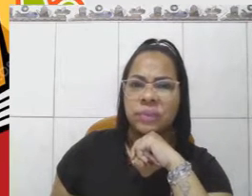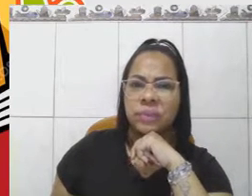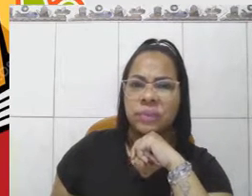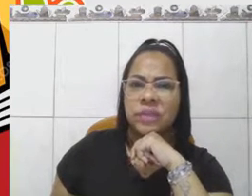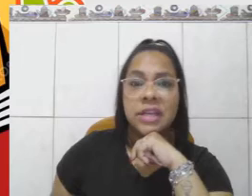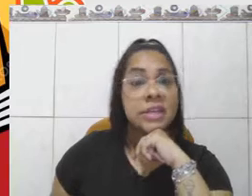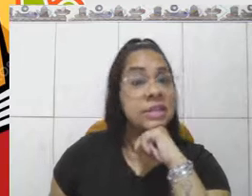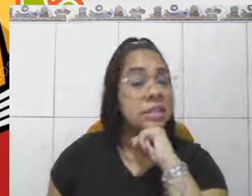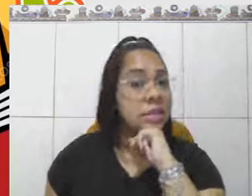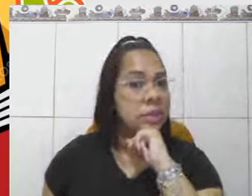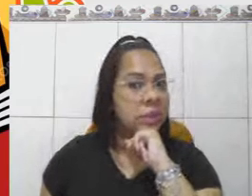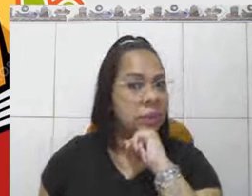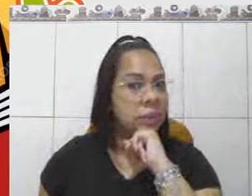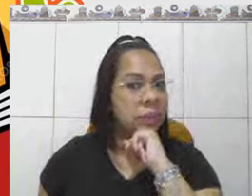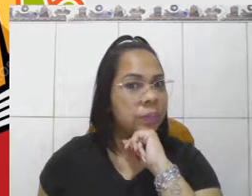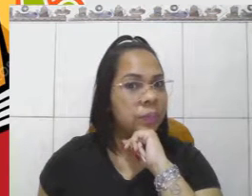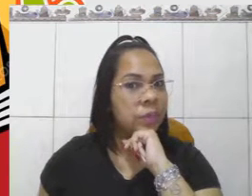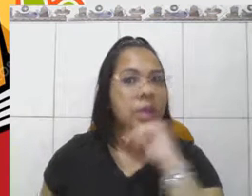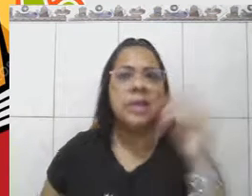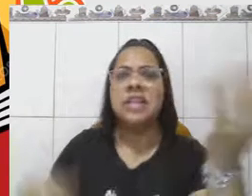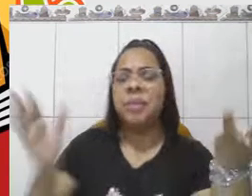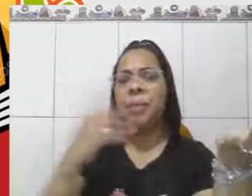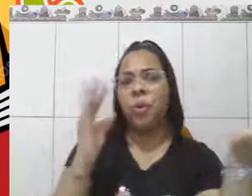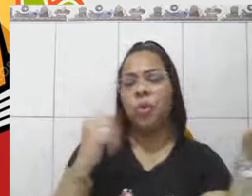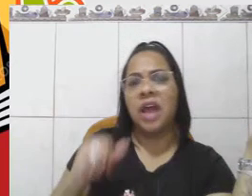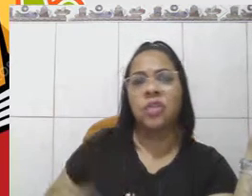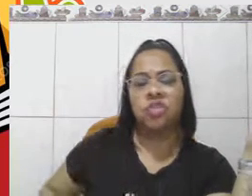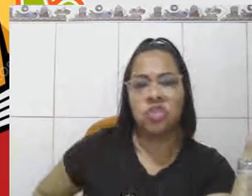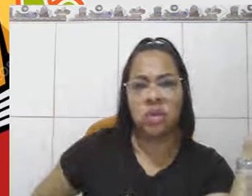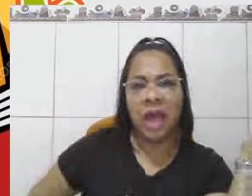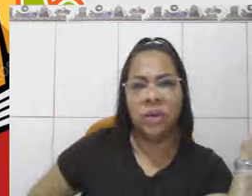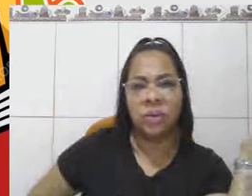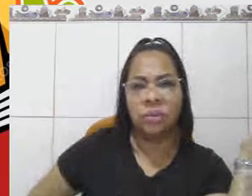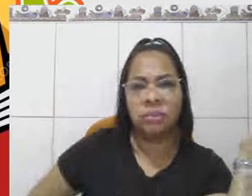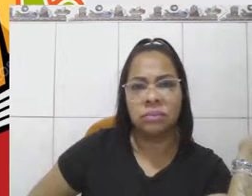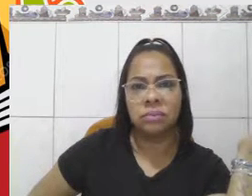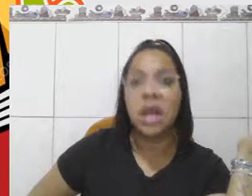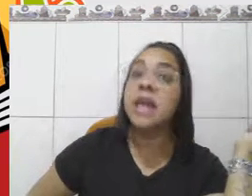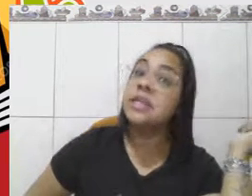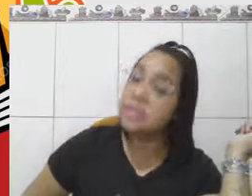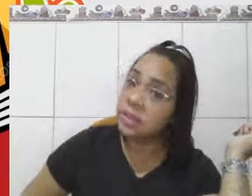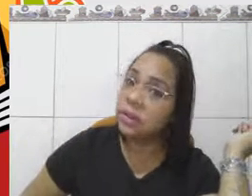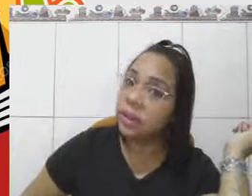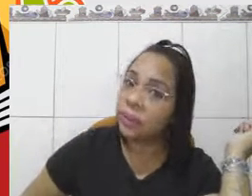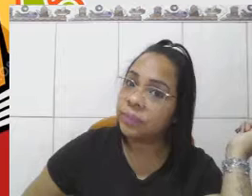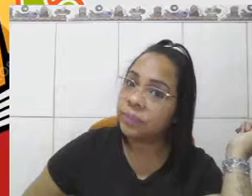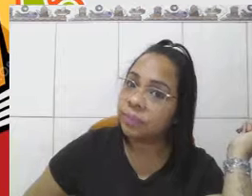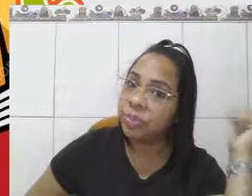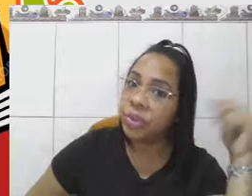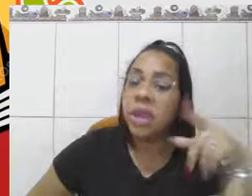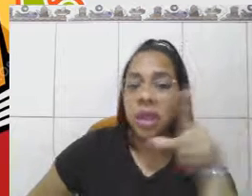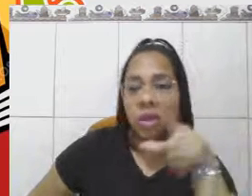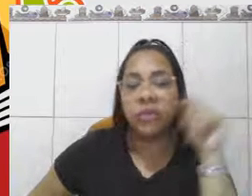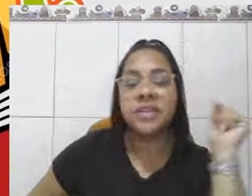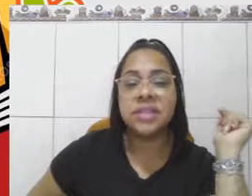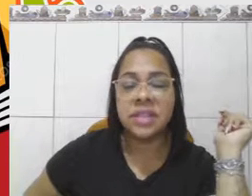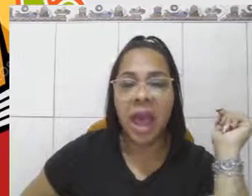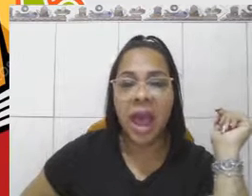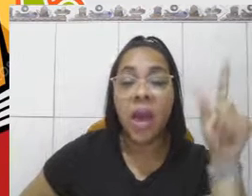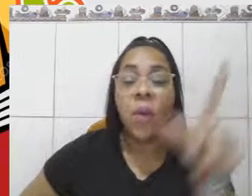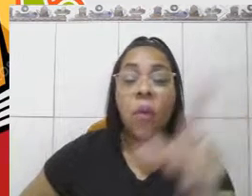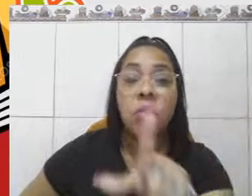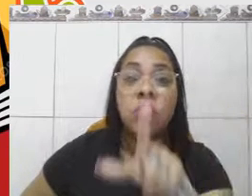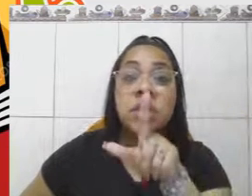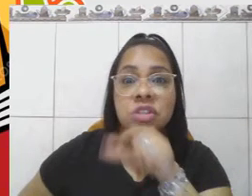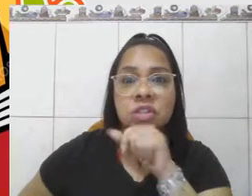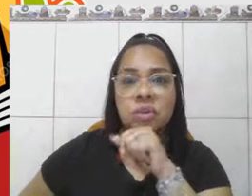dicionário? Sim ou não? Sabe procurar no dicionário? Sim ou não? Eu vou